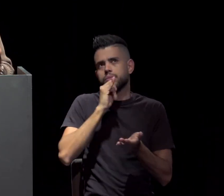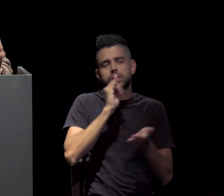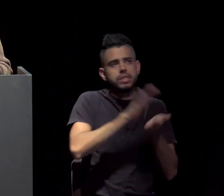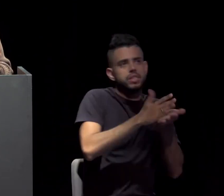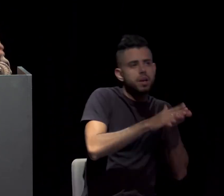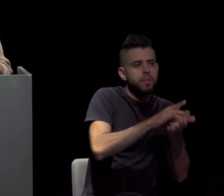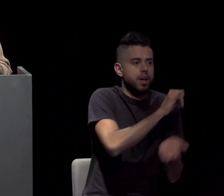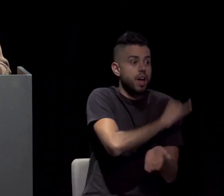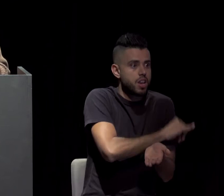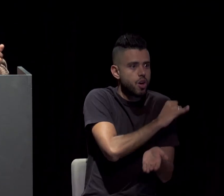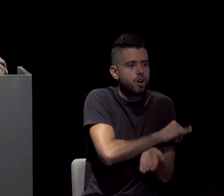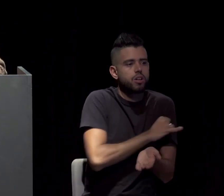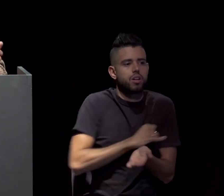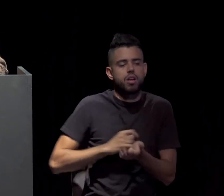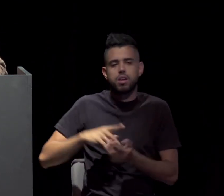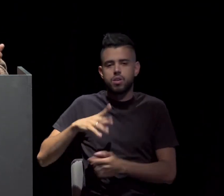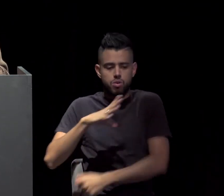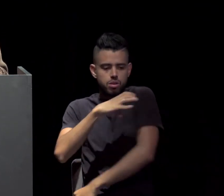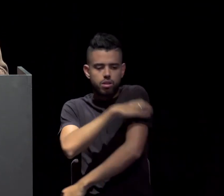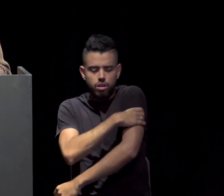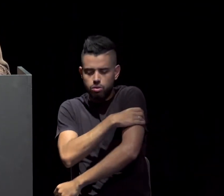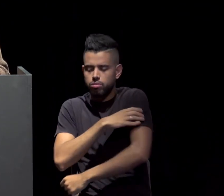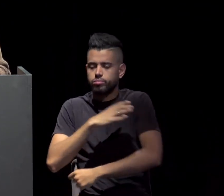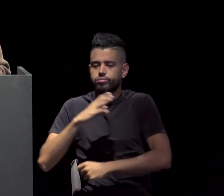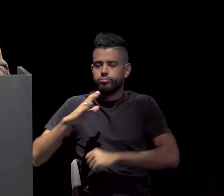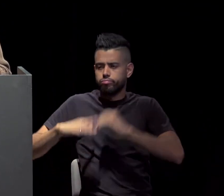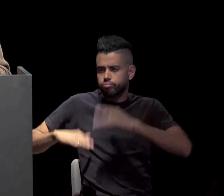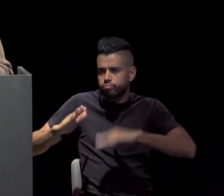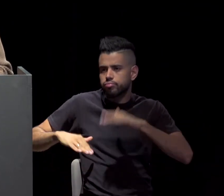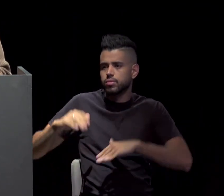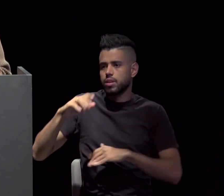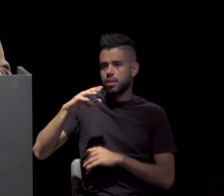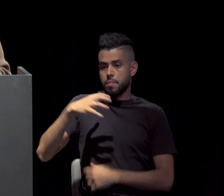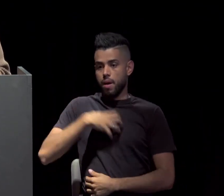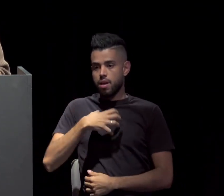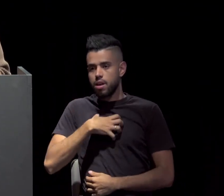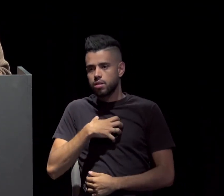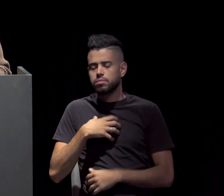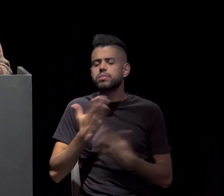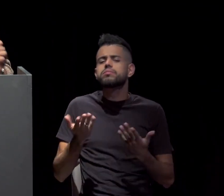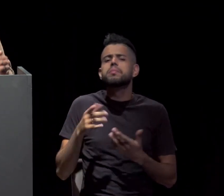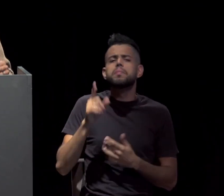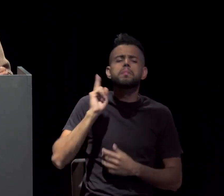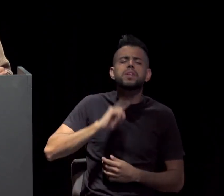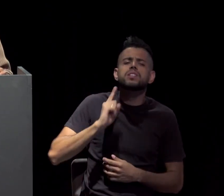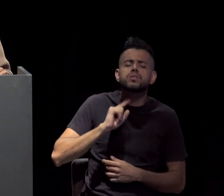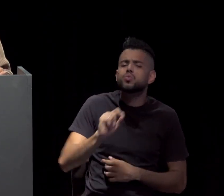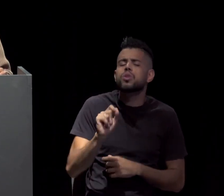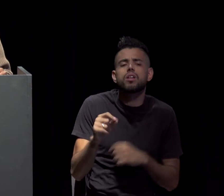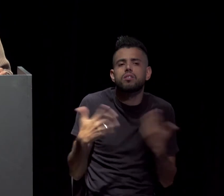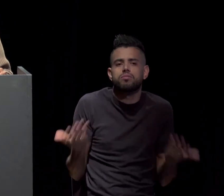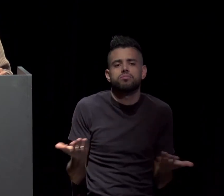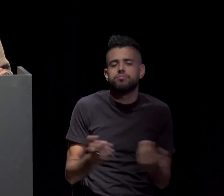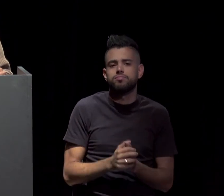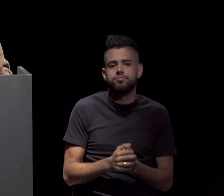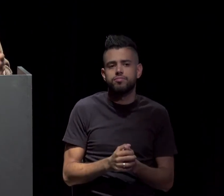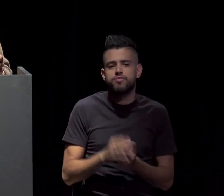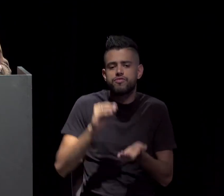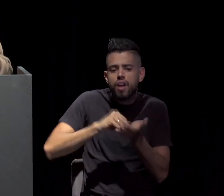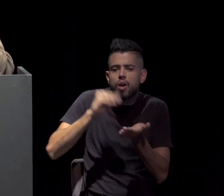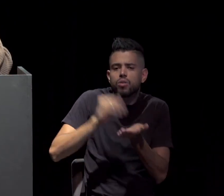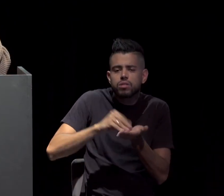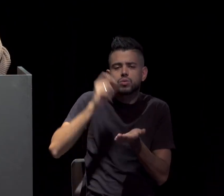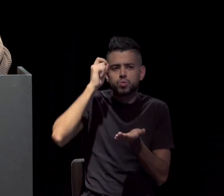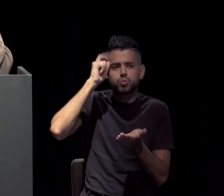são evidências que já não deixam mais dúvidas hoje das suas origens étnicas e culturais. Mas em Minas, nós,